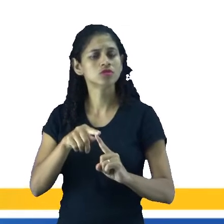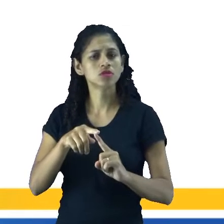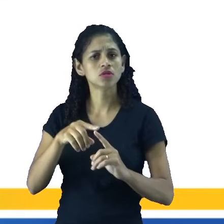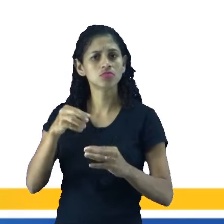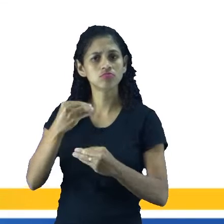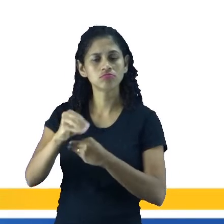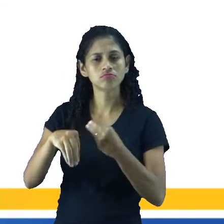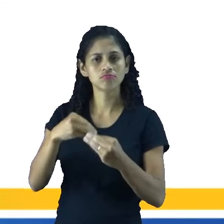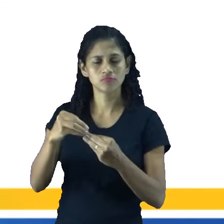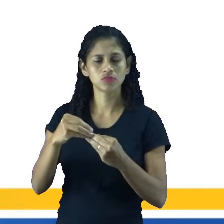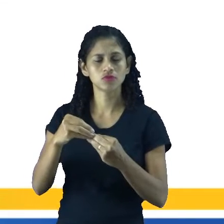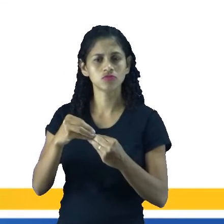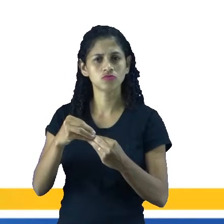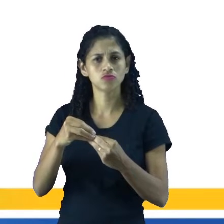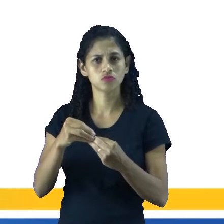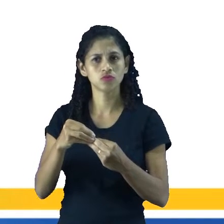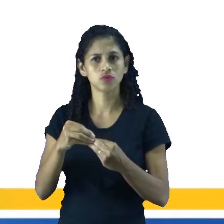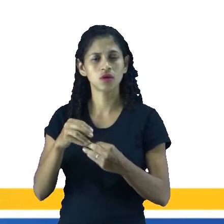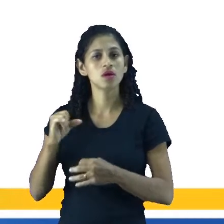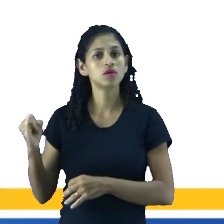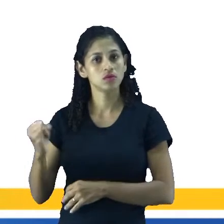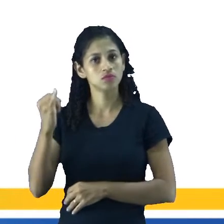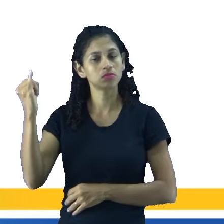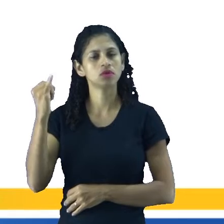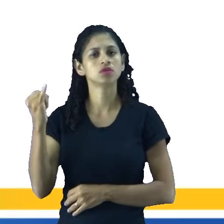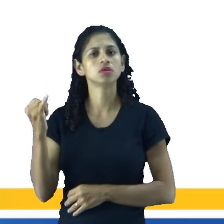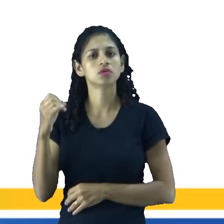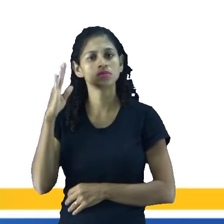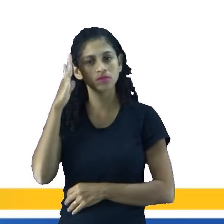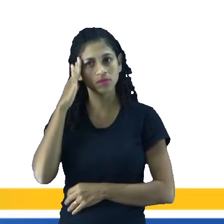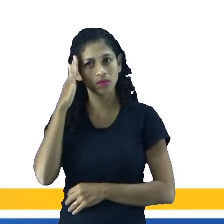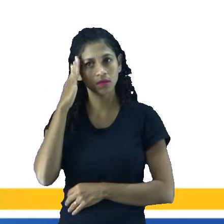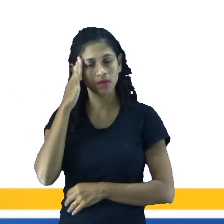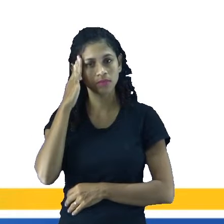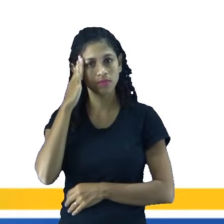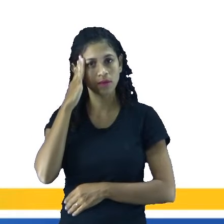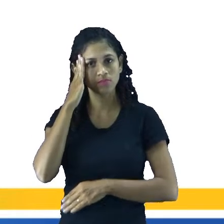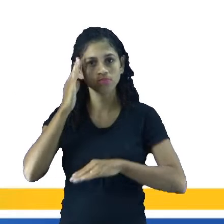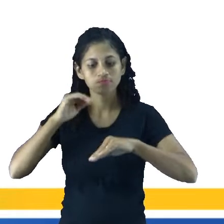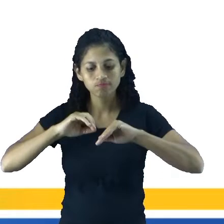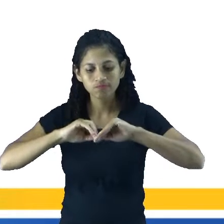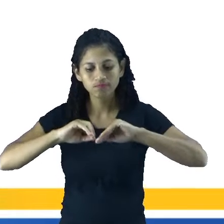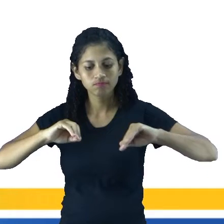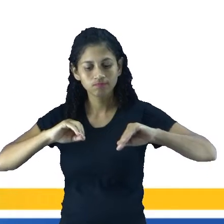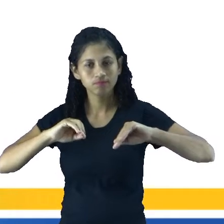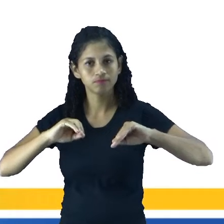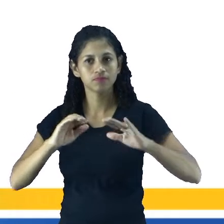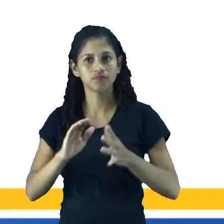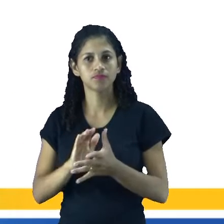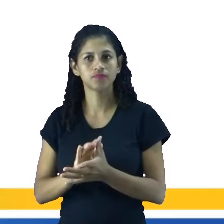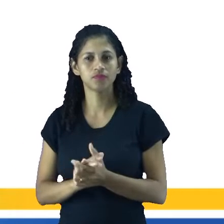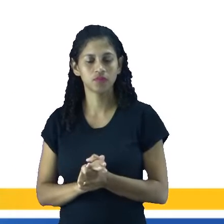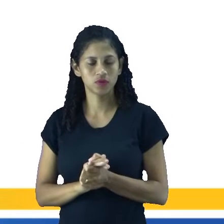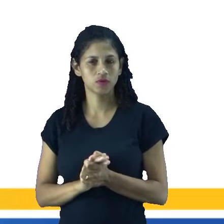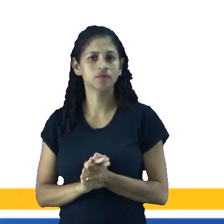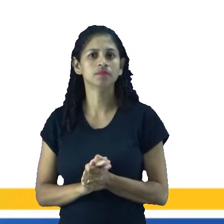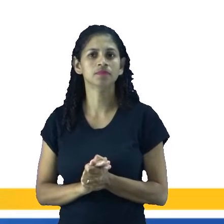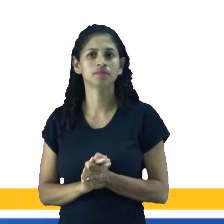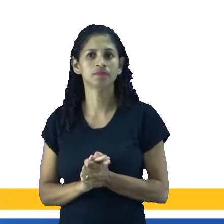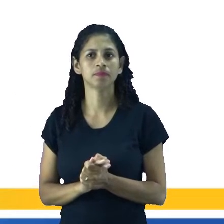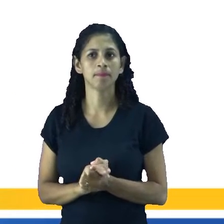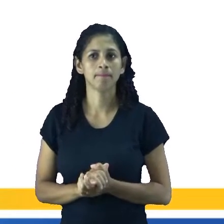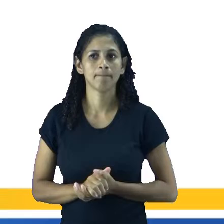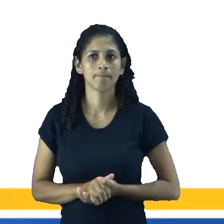qual o melhor método de separação. Então até mesmo essa mistura que aparece na tela para vocês tem a possibilidade de ser